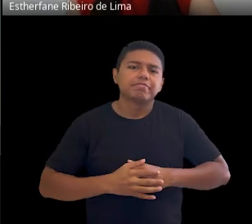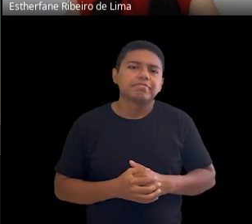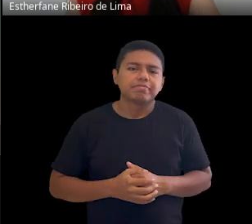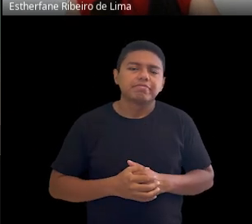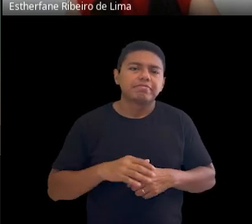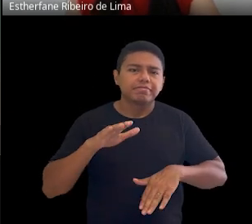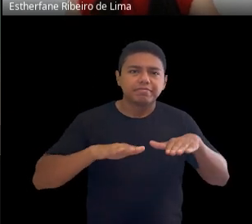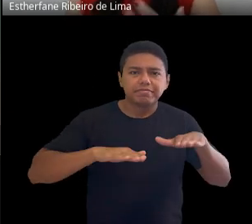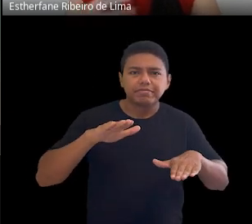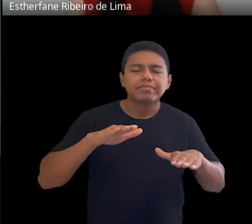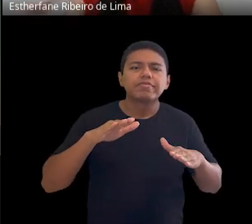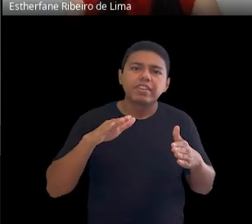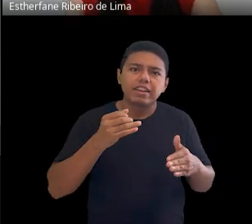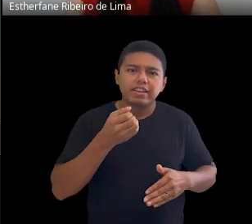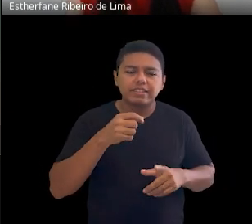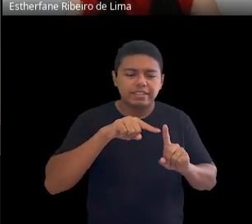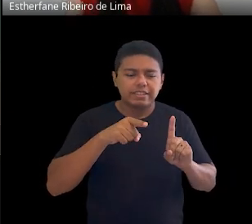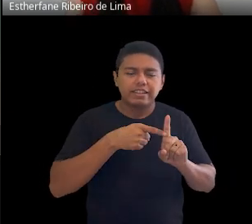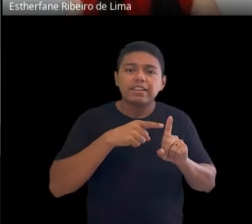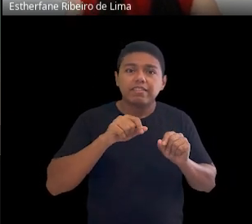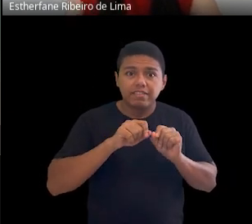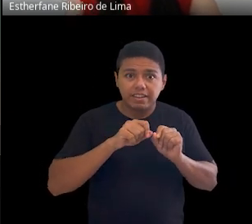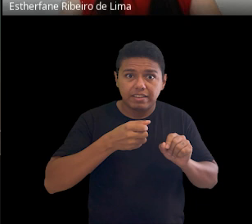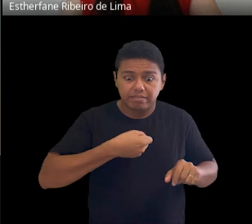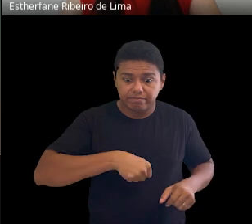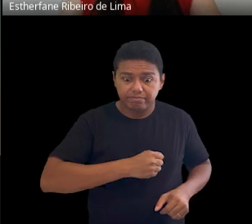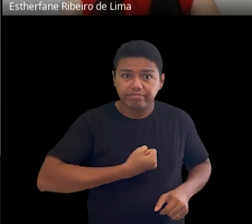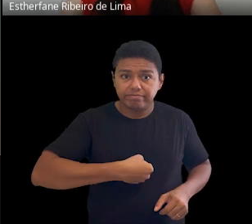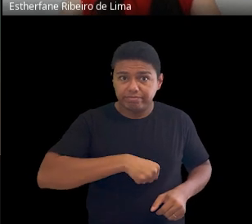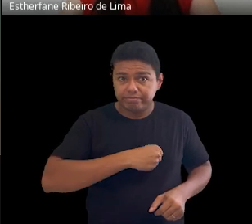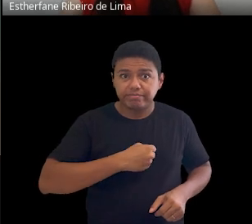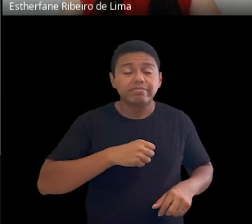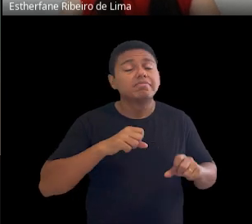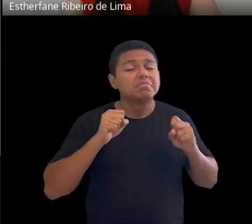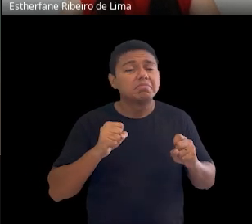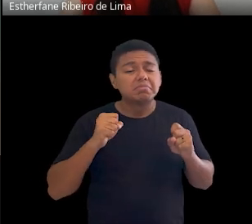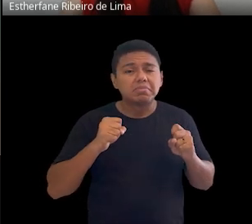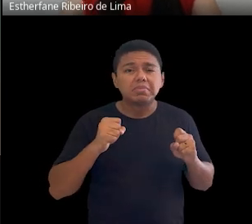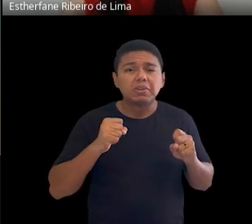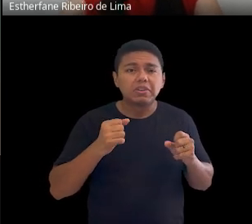por vezes, as gestantes, elas fazem muitas ultrassons e pode ter algum falso